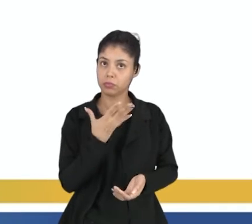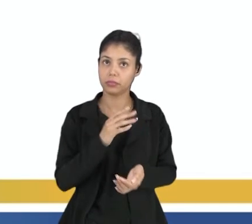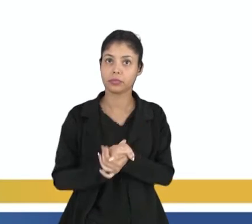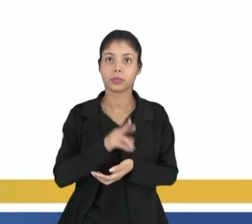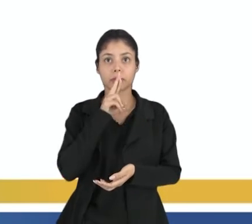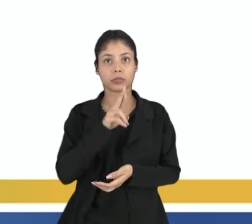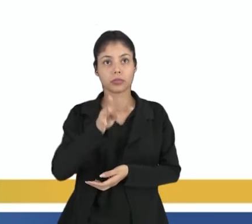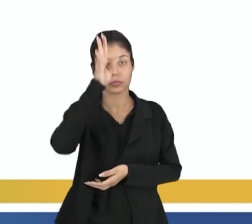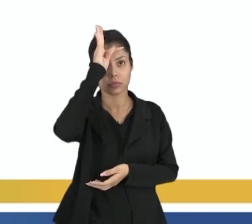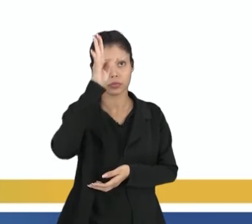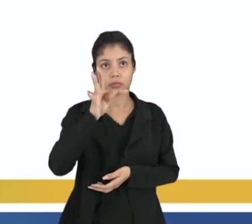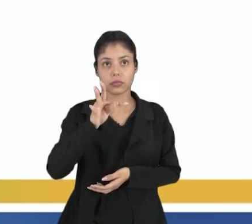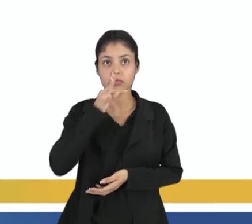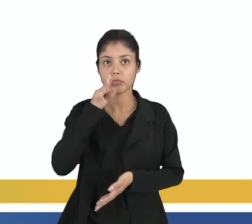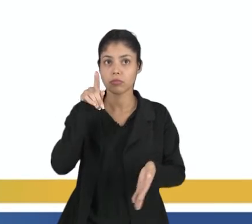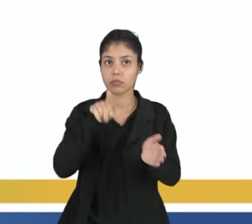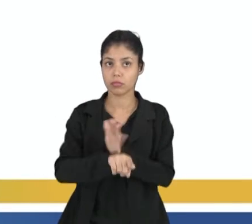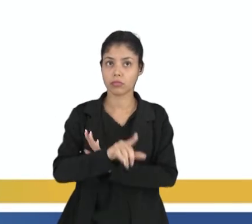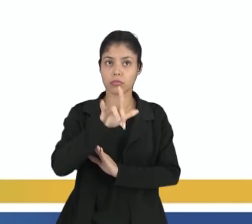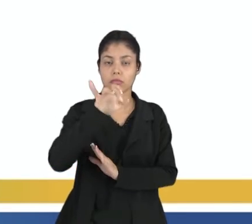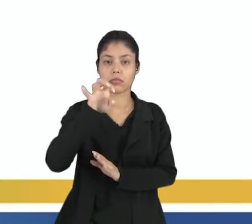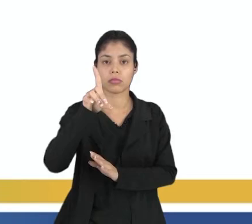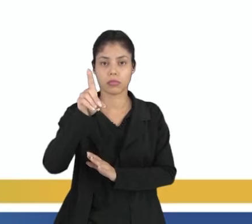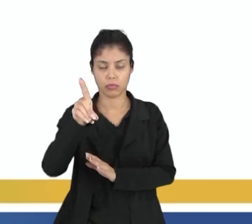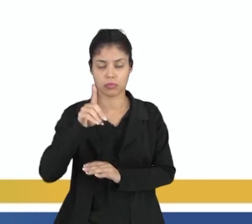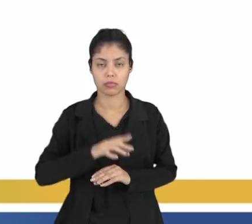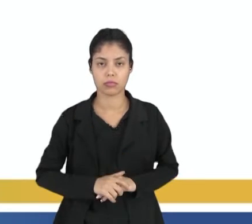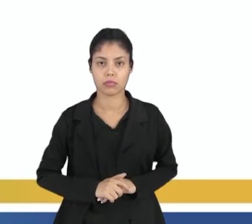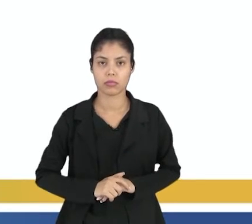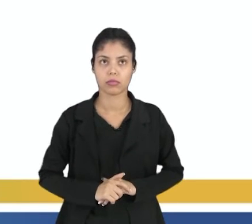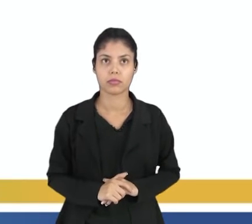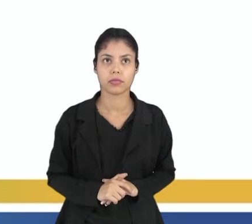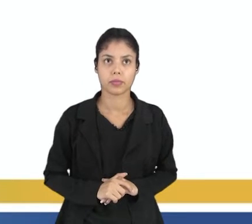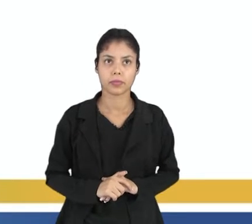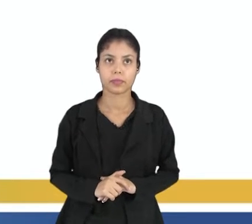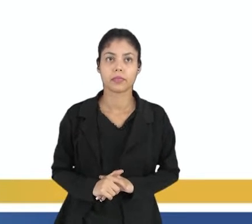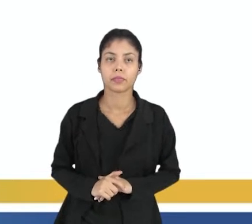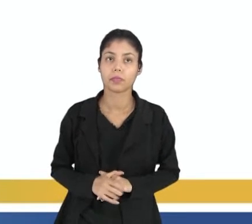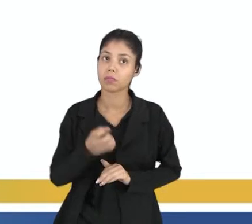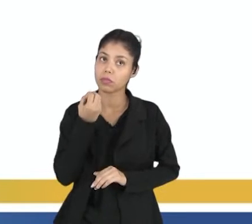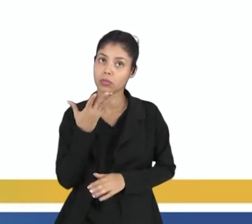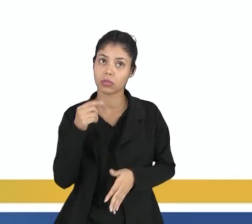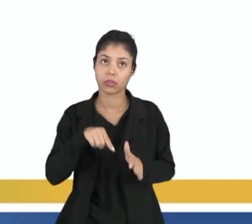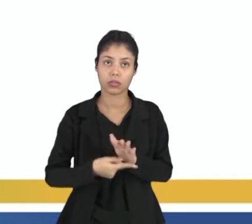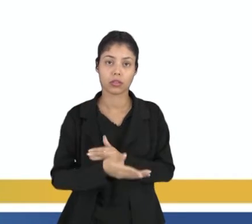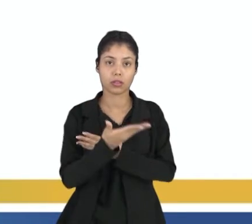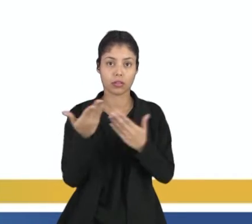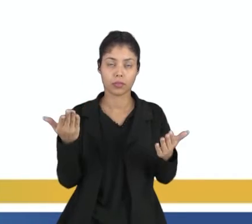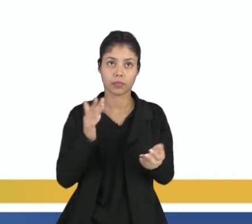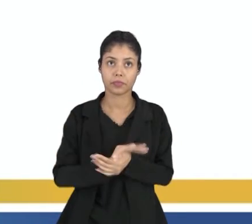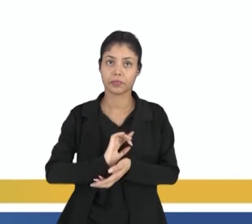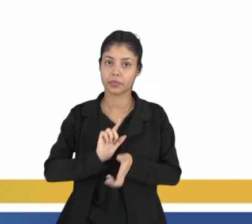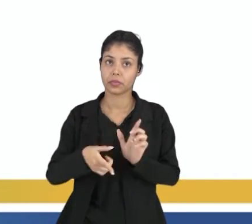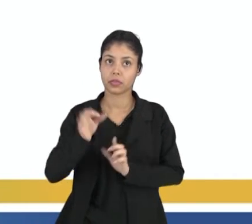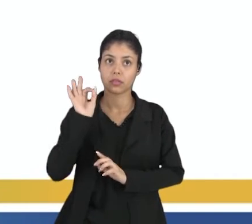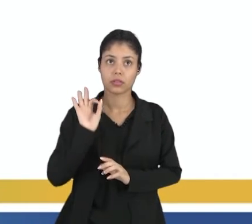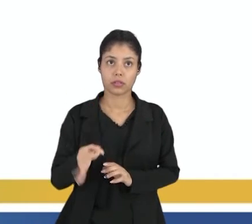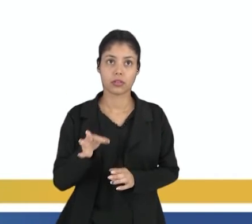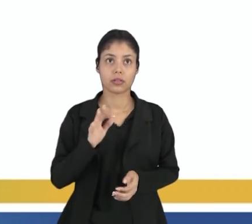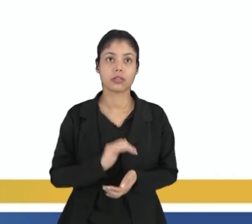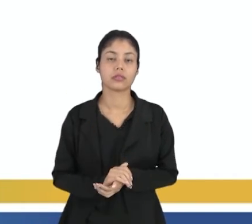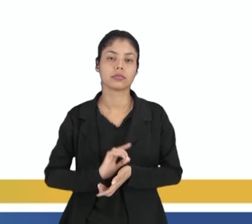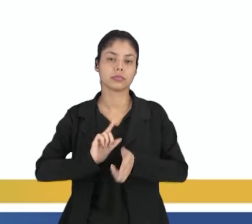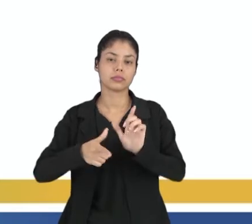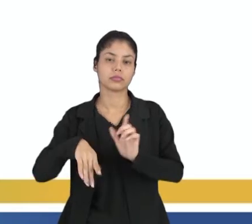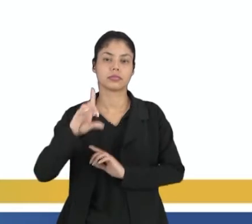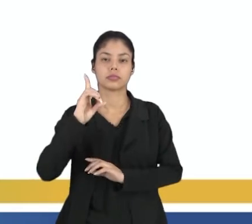produzido, deve responder às tradicionais perguntas do layout. Então, dentre essas, a alternativa correta